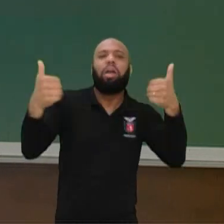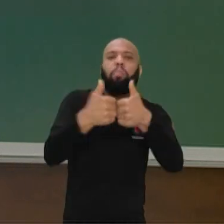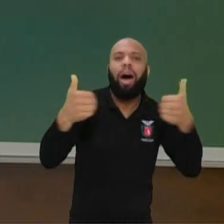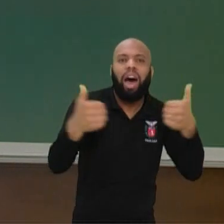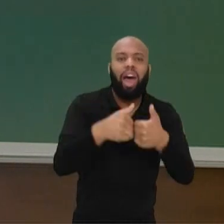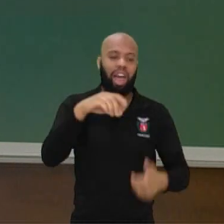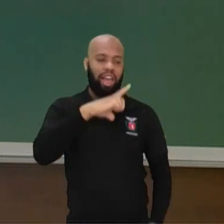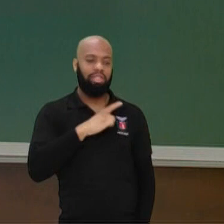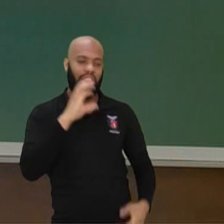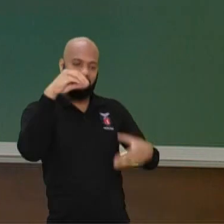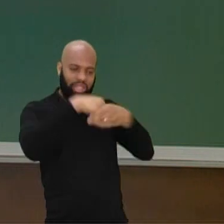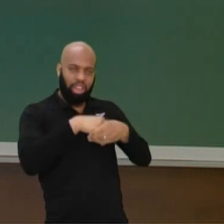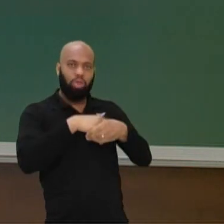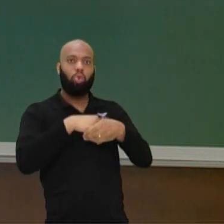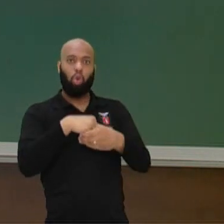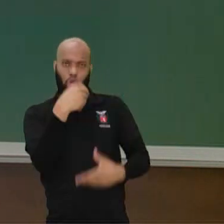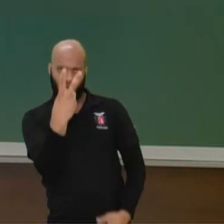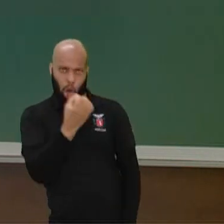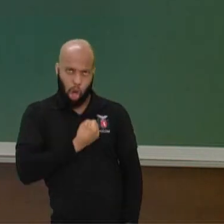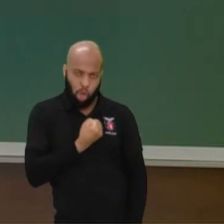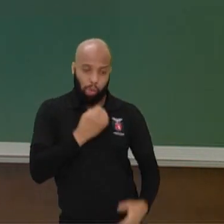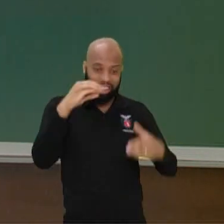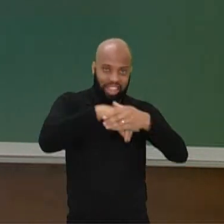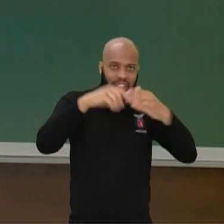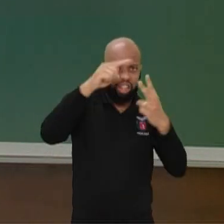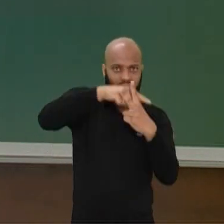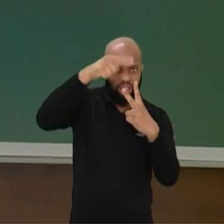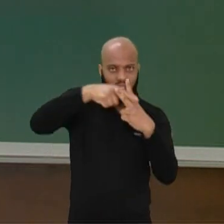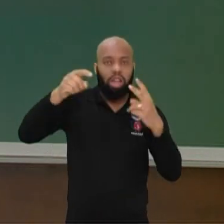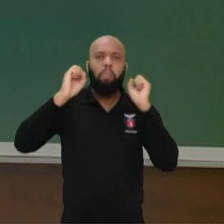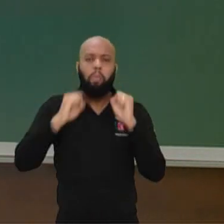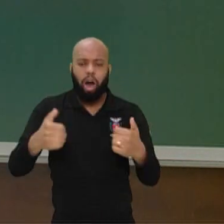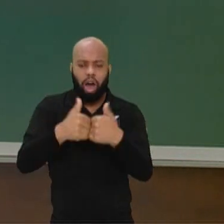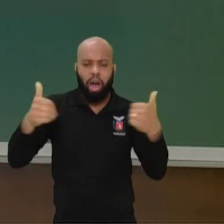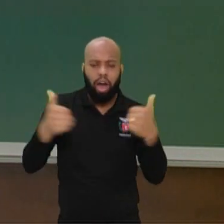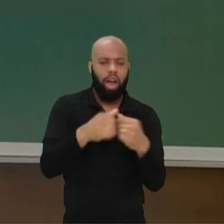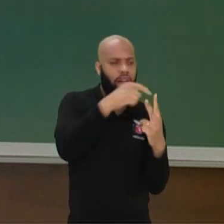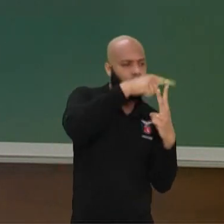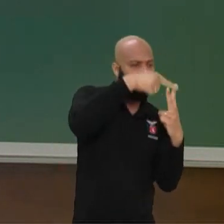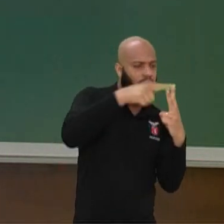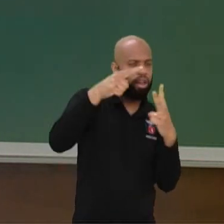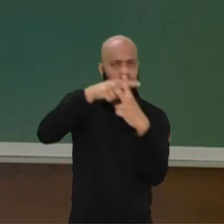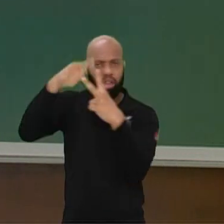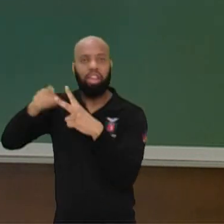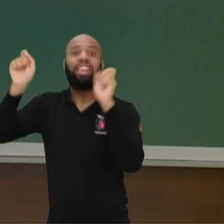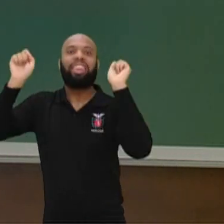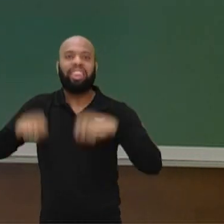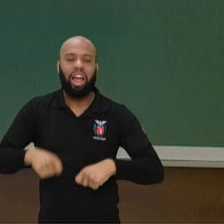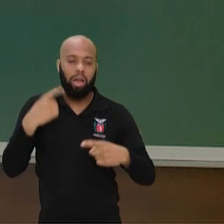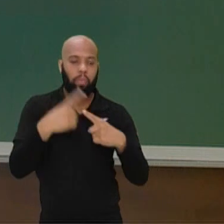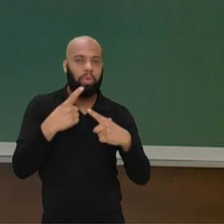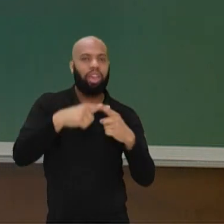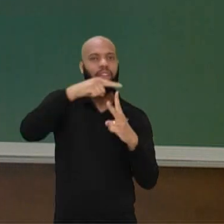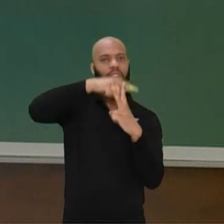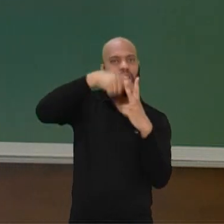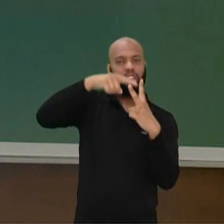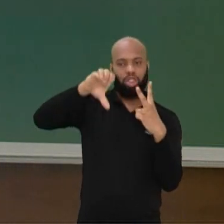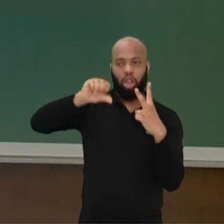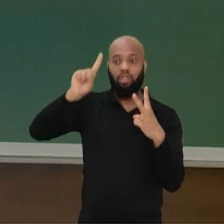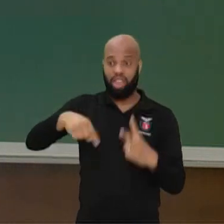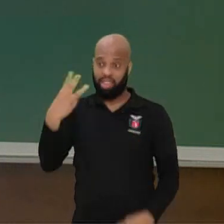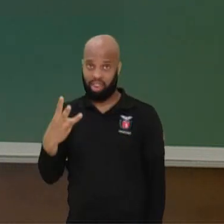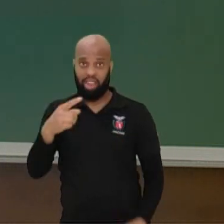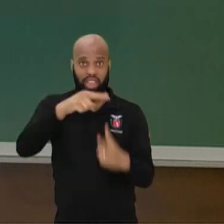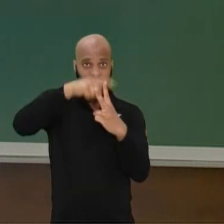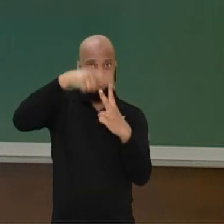é uma propriedade da radiciação. Quando tem um produto, você pode colocar uma raiz para cada um. Raiz quadrada de 9 é 3, raiz quadrada